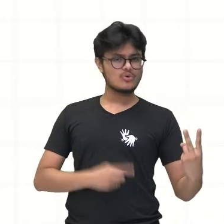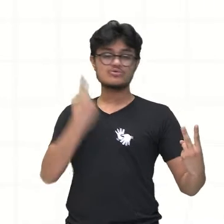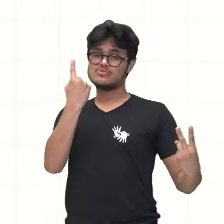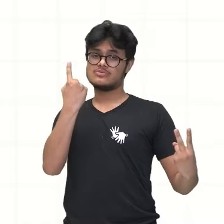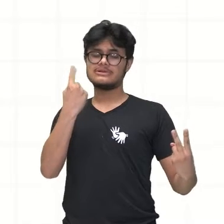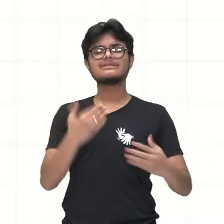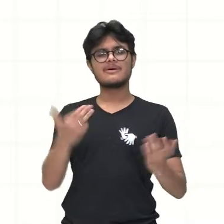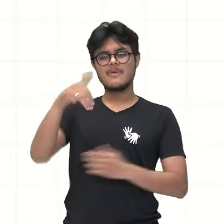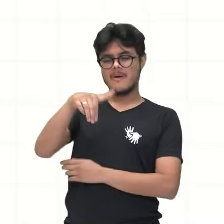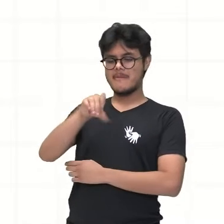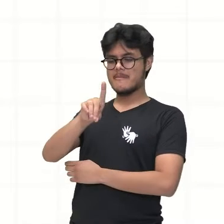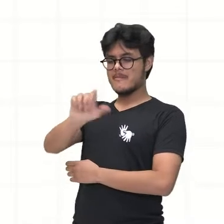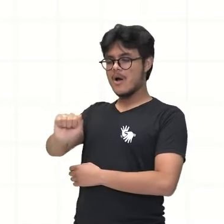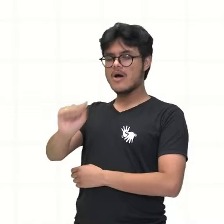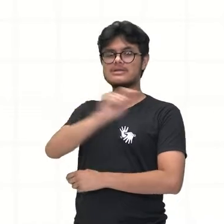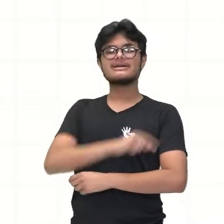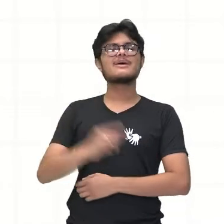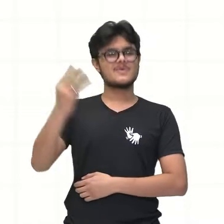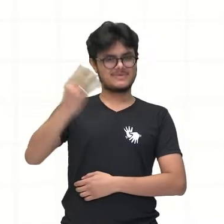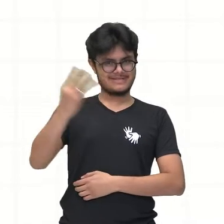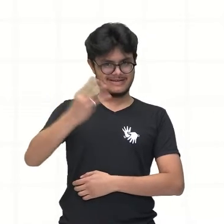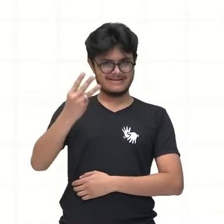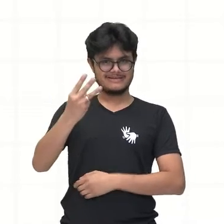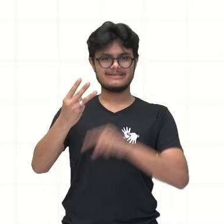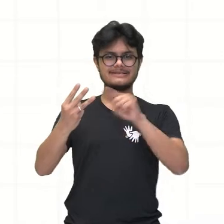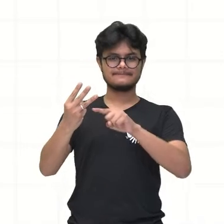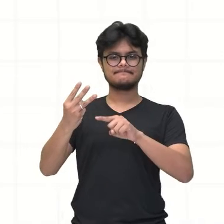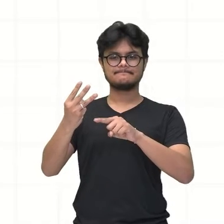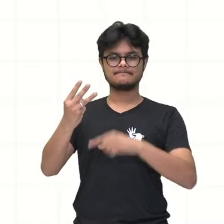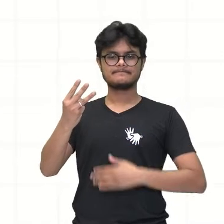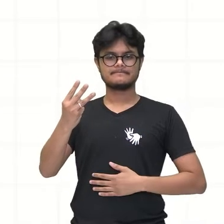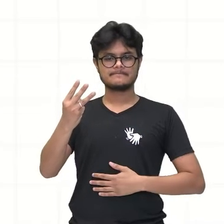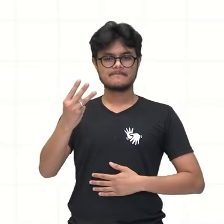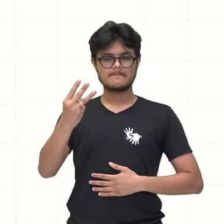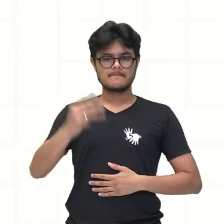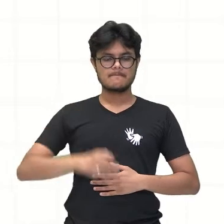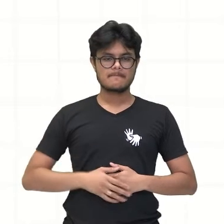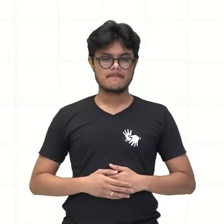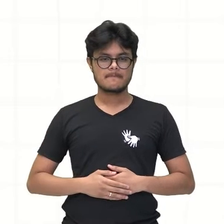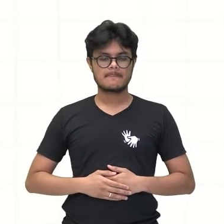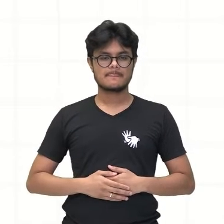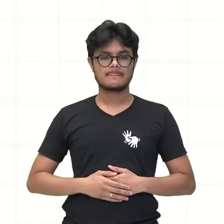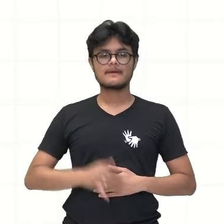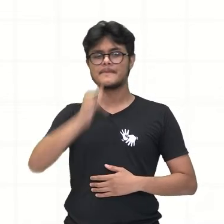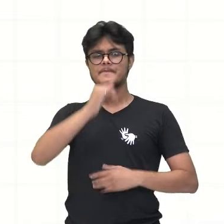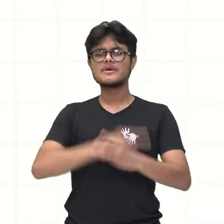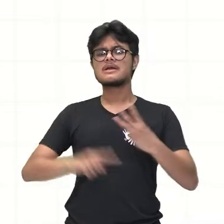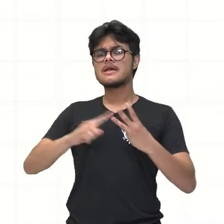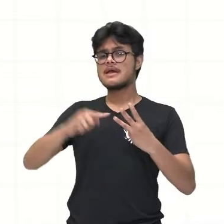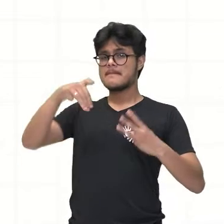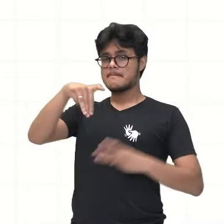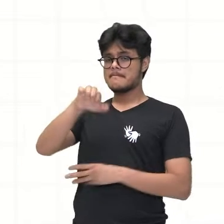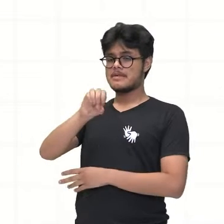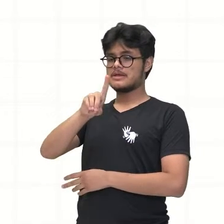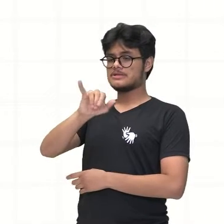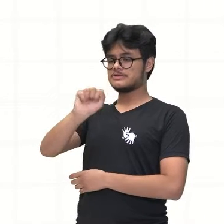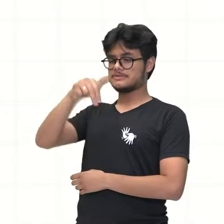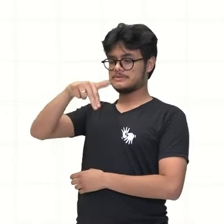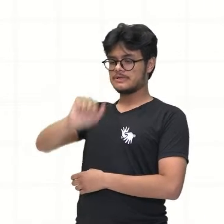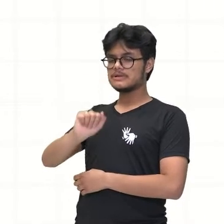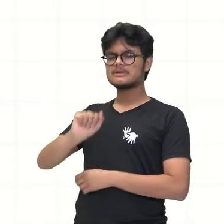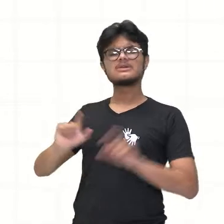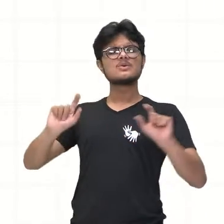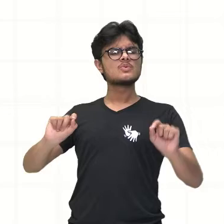Então, a moda vai ser o número 3, porque ele está aparecendo mais vezes. E a mediana? O que seria